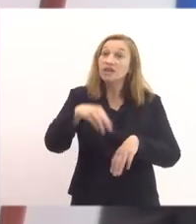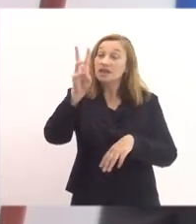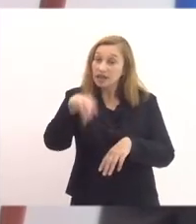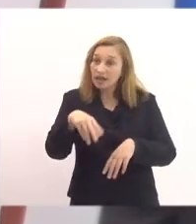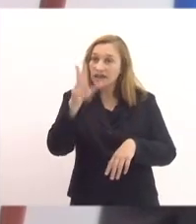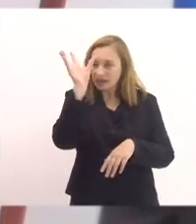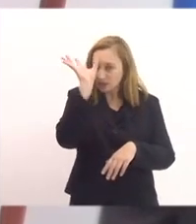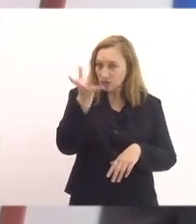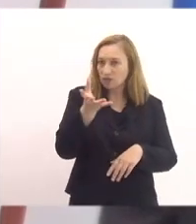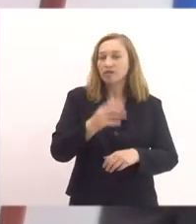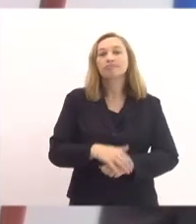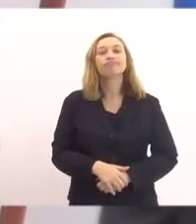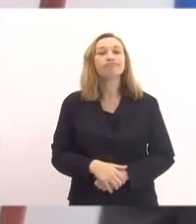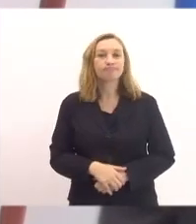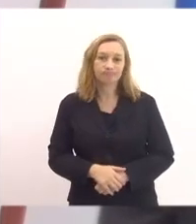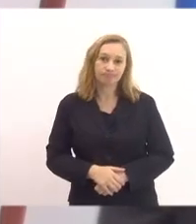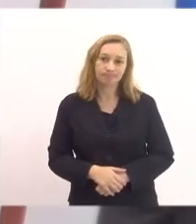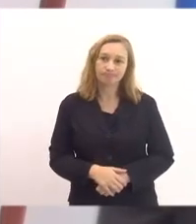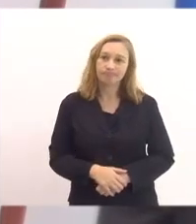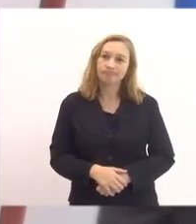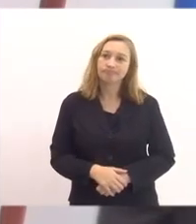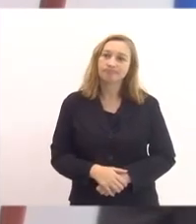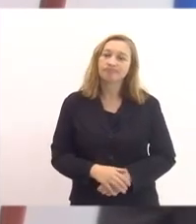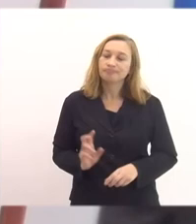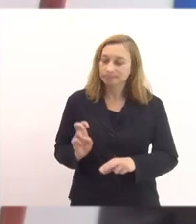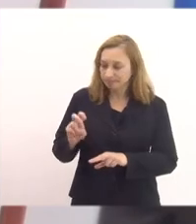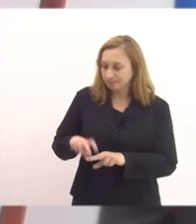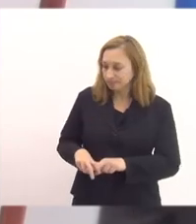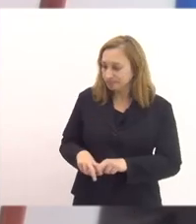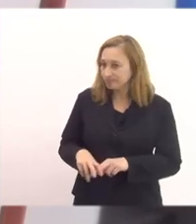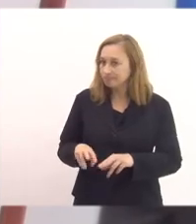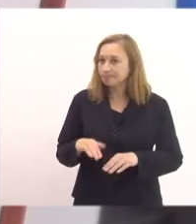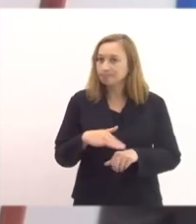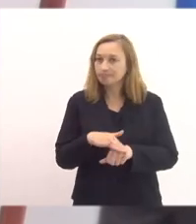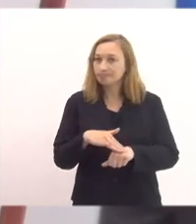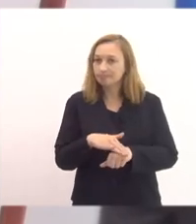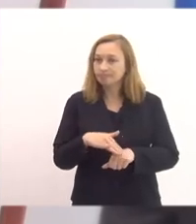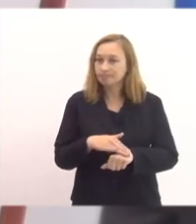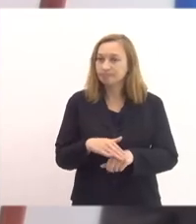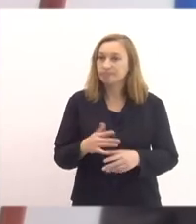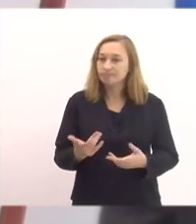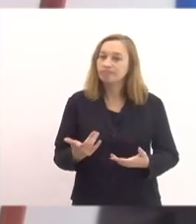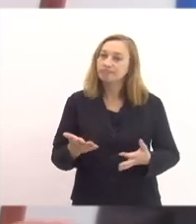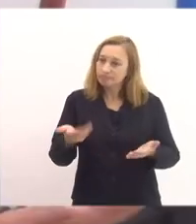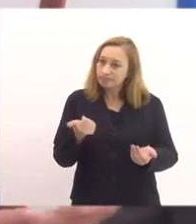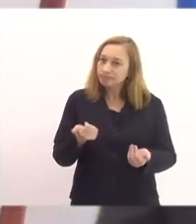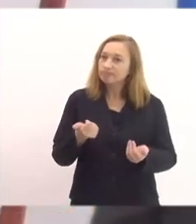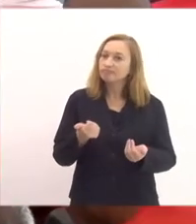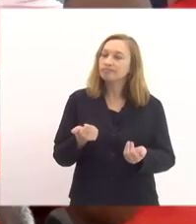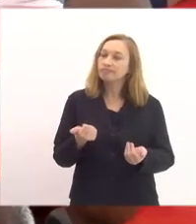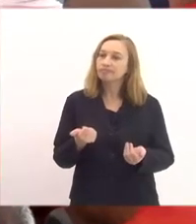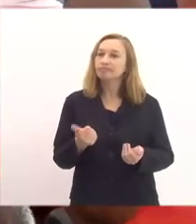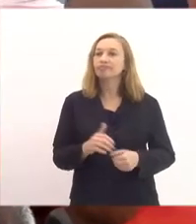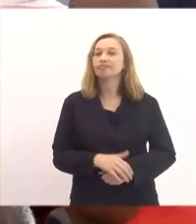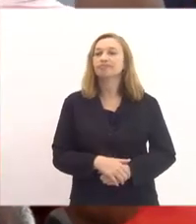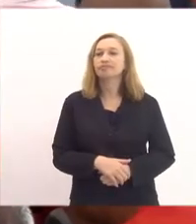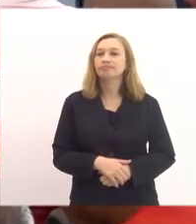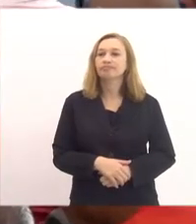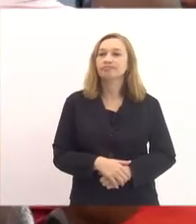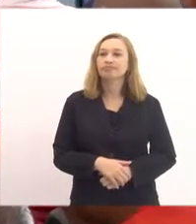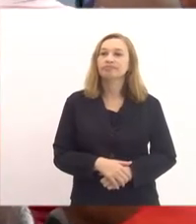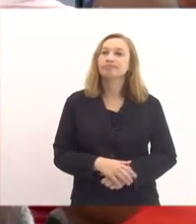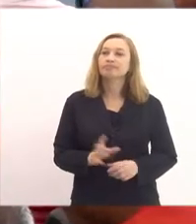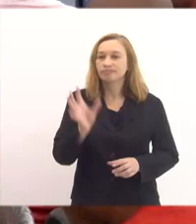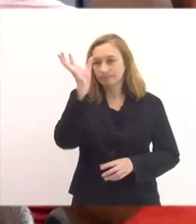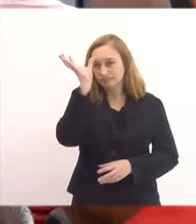A gente vai chamando pontualmente o que precisar. Mas a gente senta à mesa, coisa que a gente nunca teve, de, pô, vamos sentar à mesa e botar o caso plano, que o que não for para resolver,